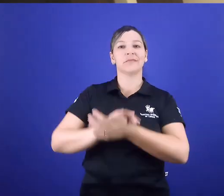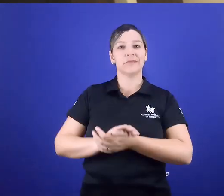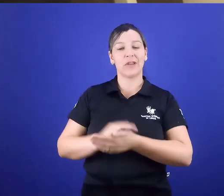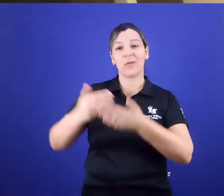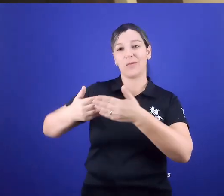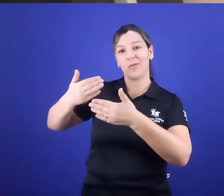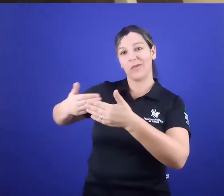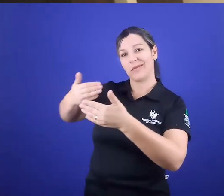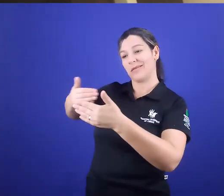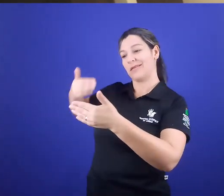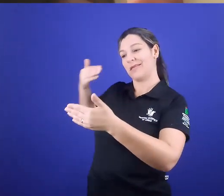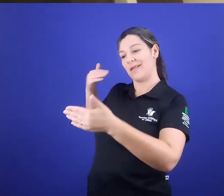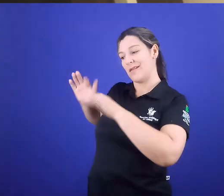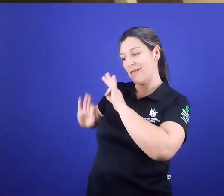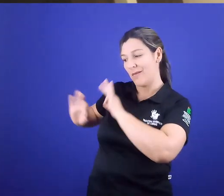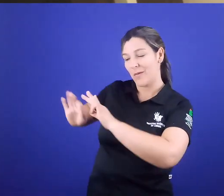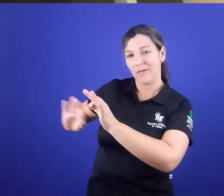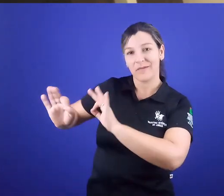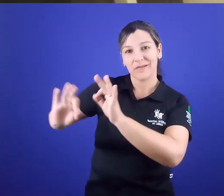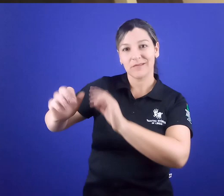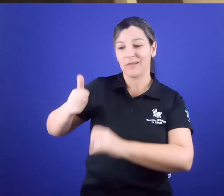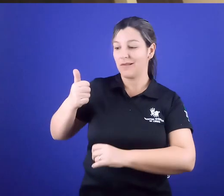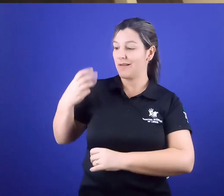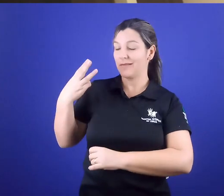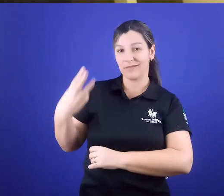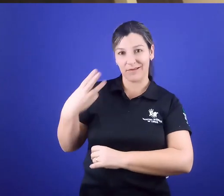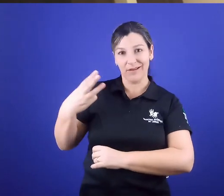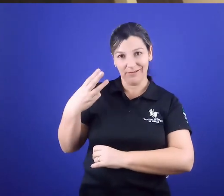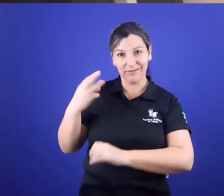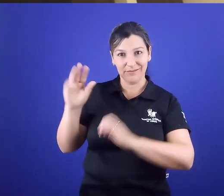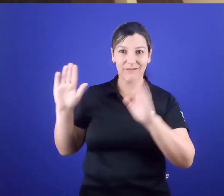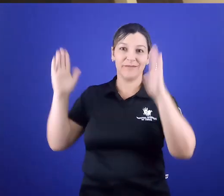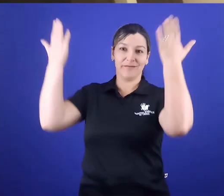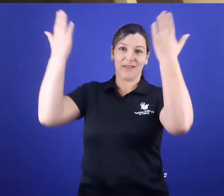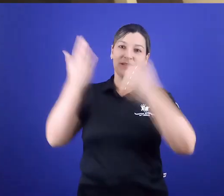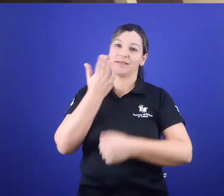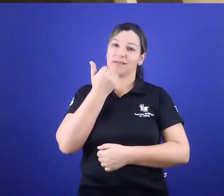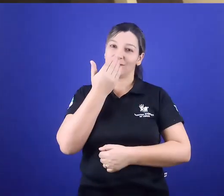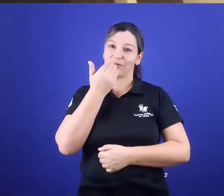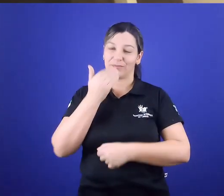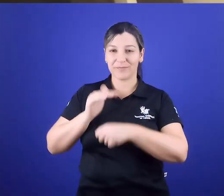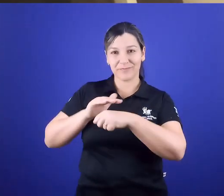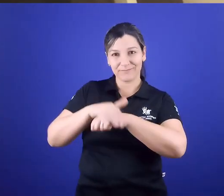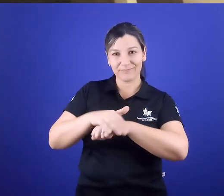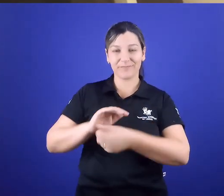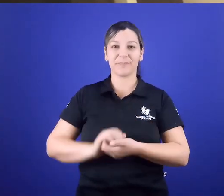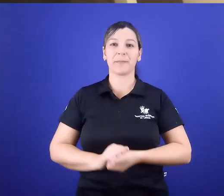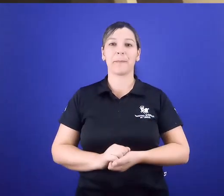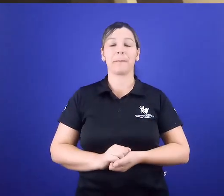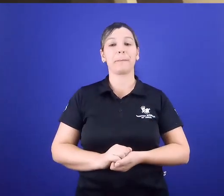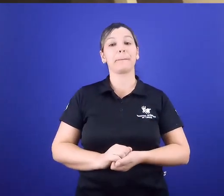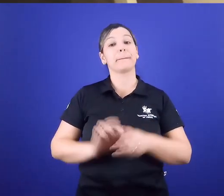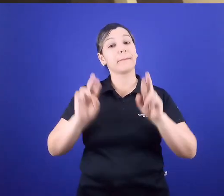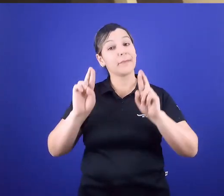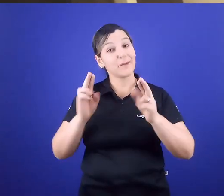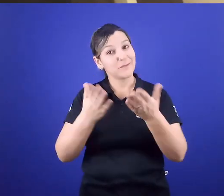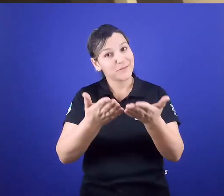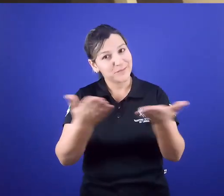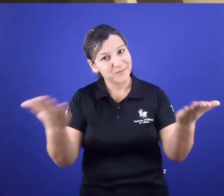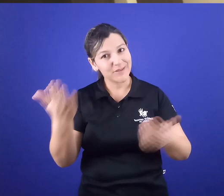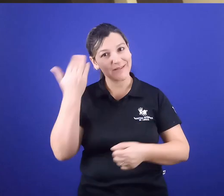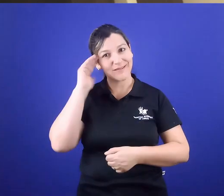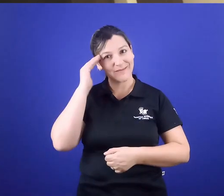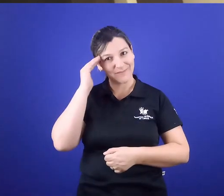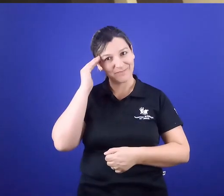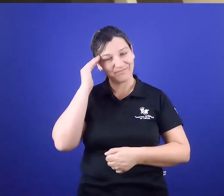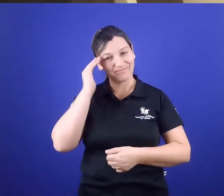edições do jantar, a gente vem sempre tentando fazer algo diferente, ok? Bom, eu espero que tenha sido